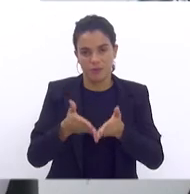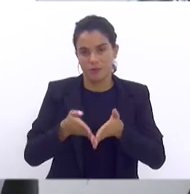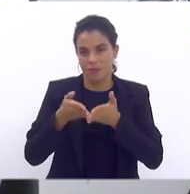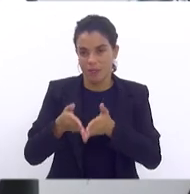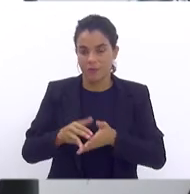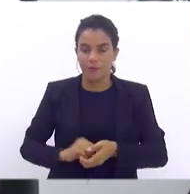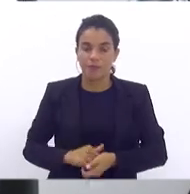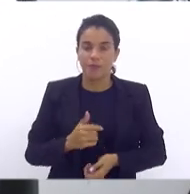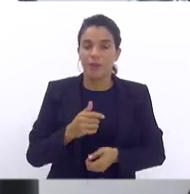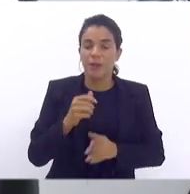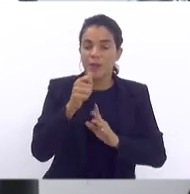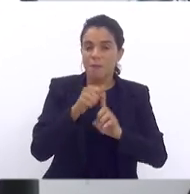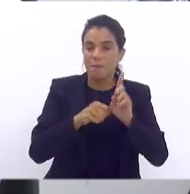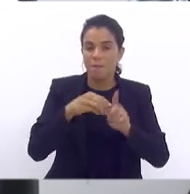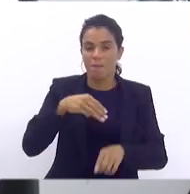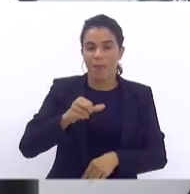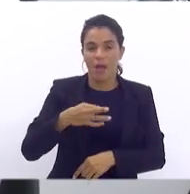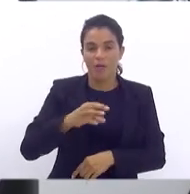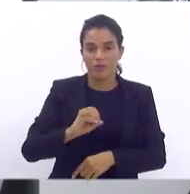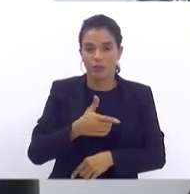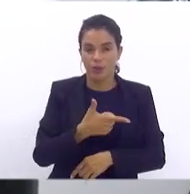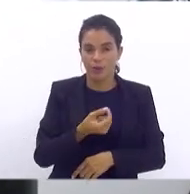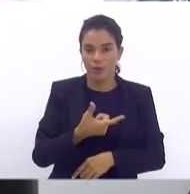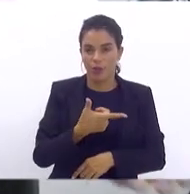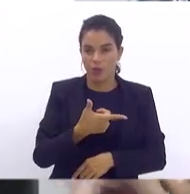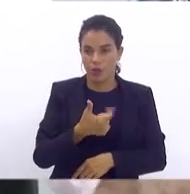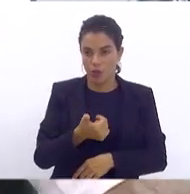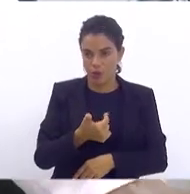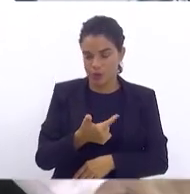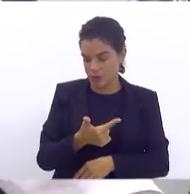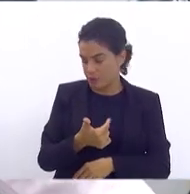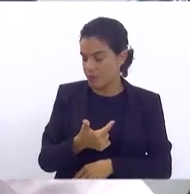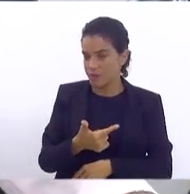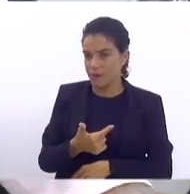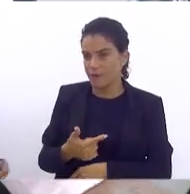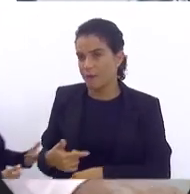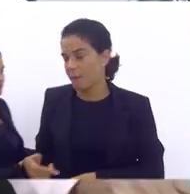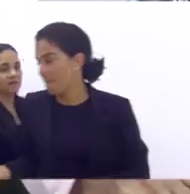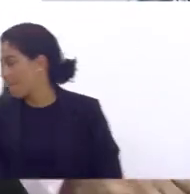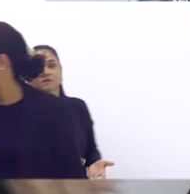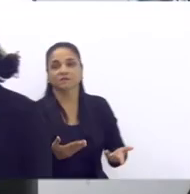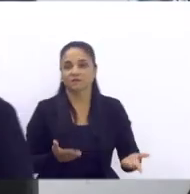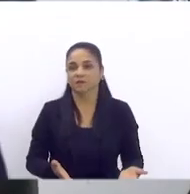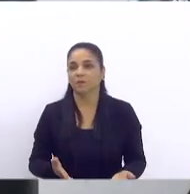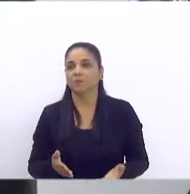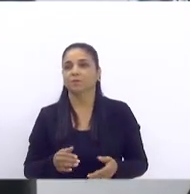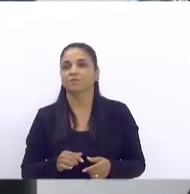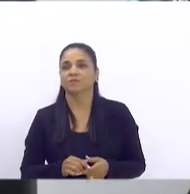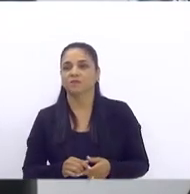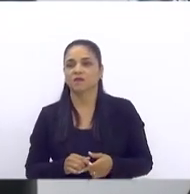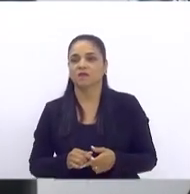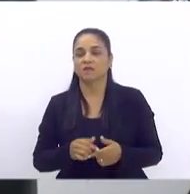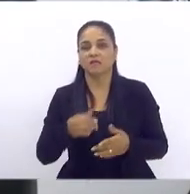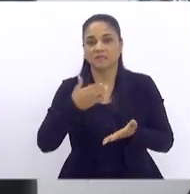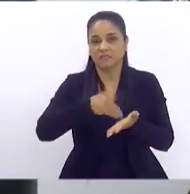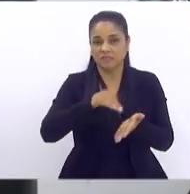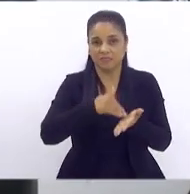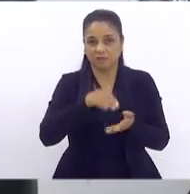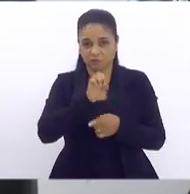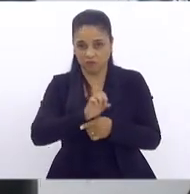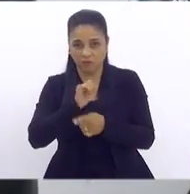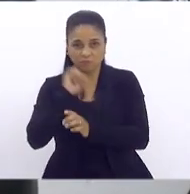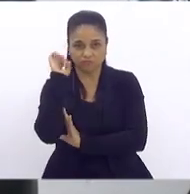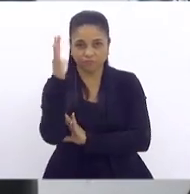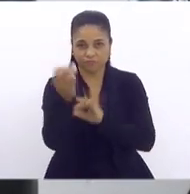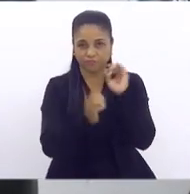Em março de 2012, aí entra um dado que é importante, que aí nós, deputados, temos que nos atentar, que em março de 2012, a Secretaria de Estado do Meio